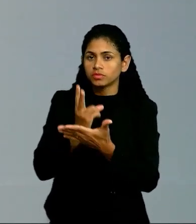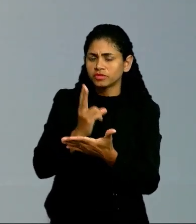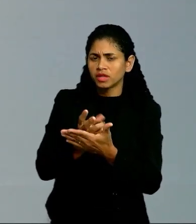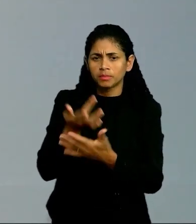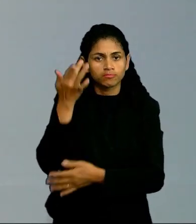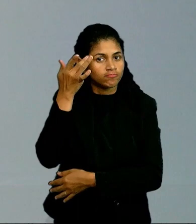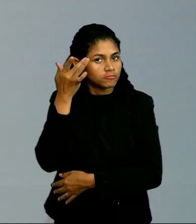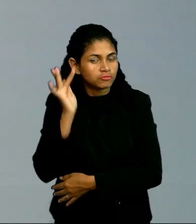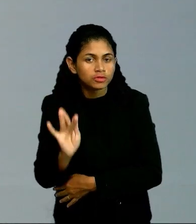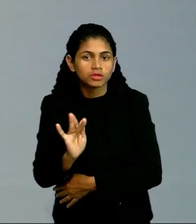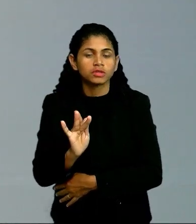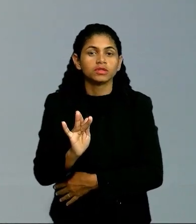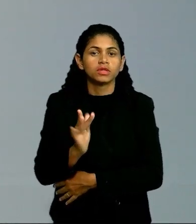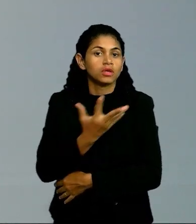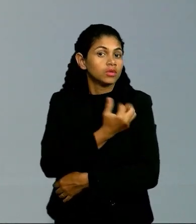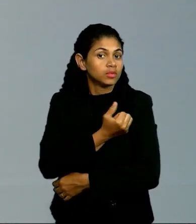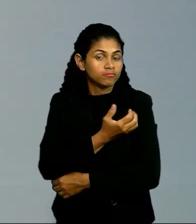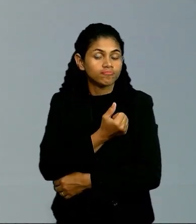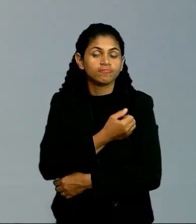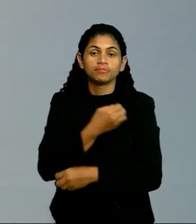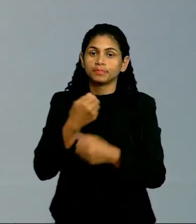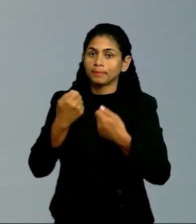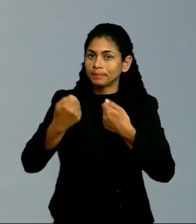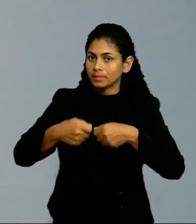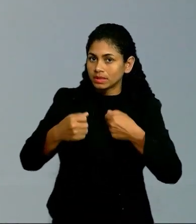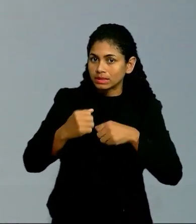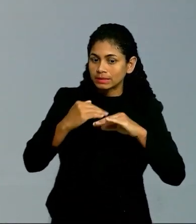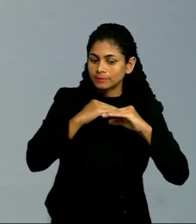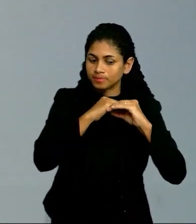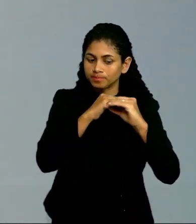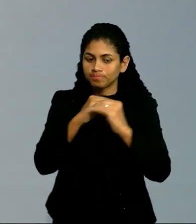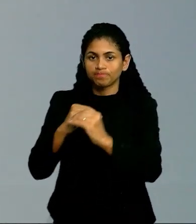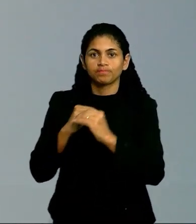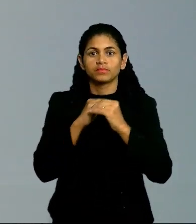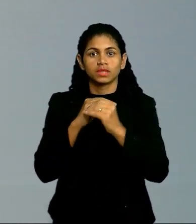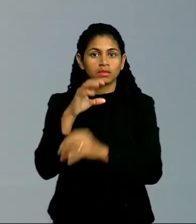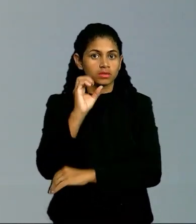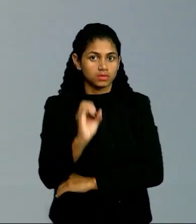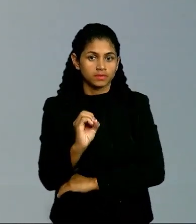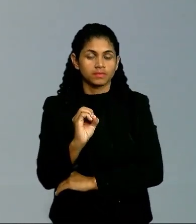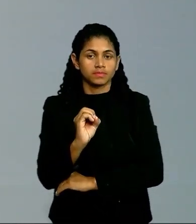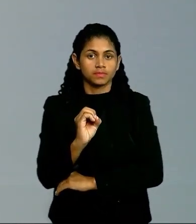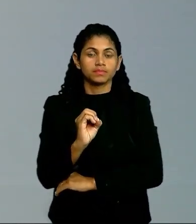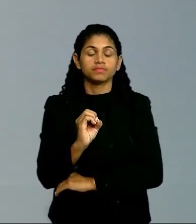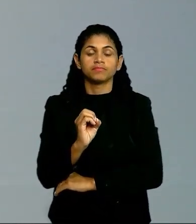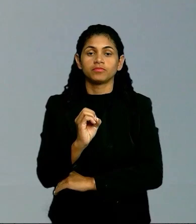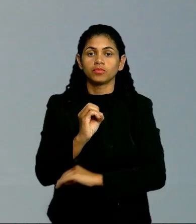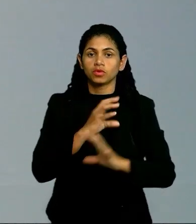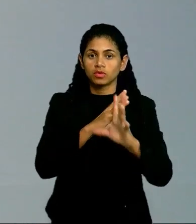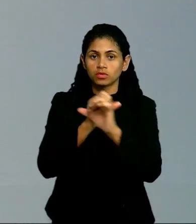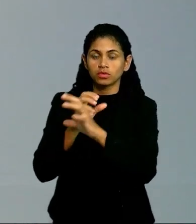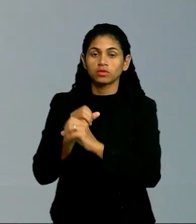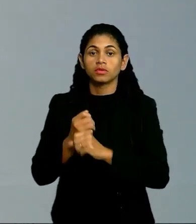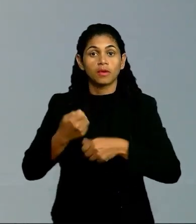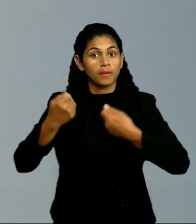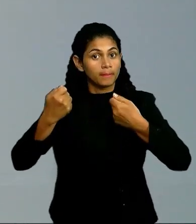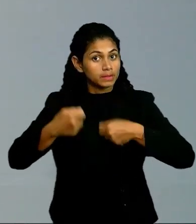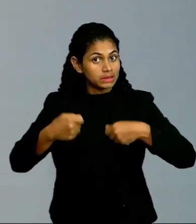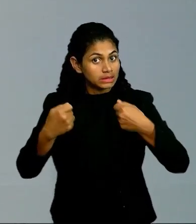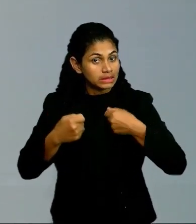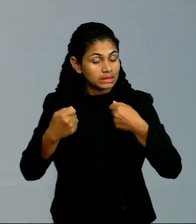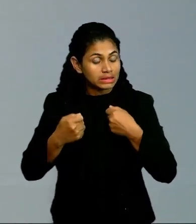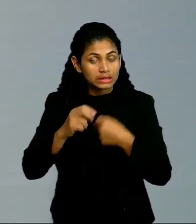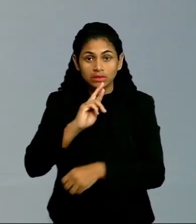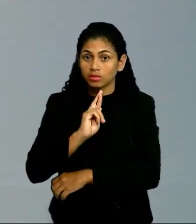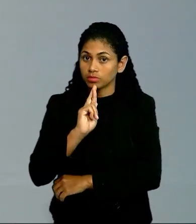o valor, nós vamos ter que igualar esse valor a 0. Então essa equação, o somatório dessa equação tem que ser 0.